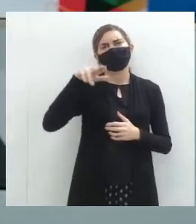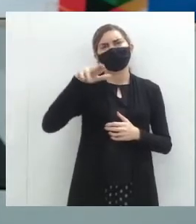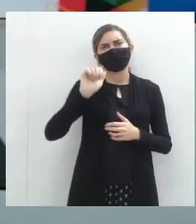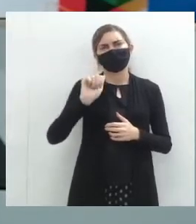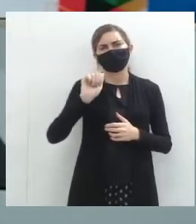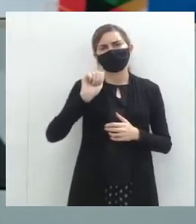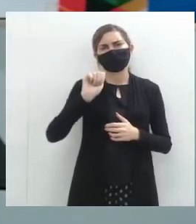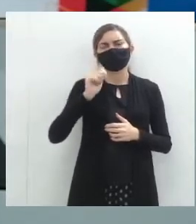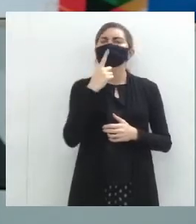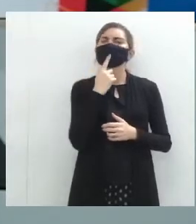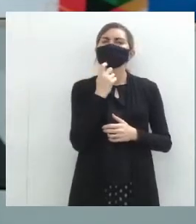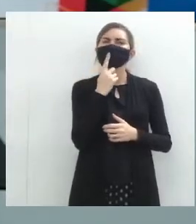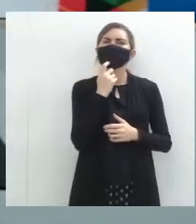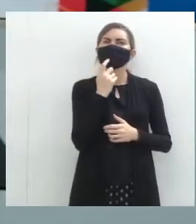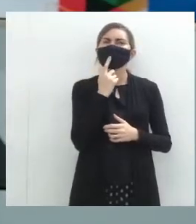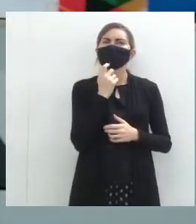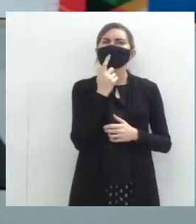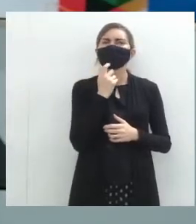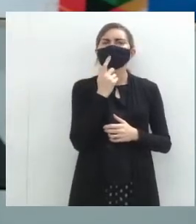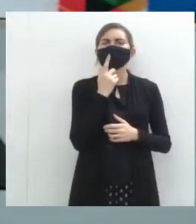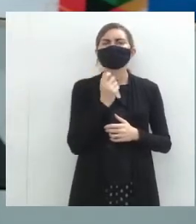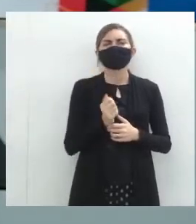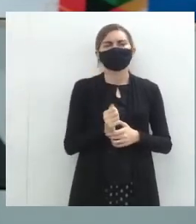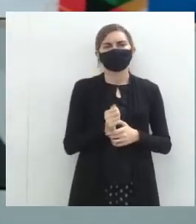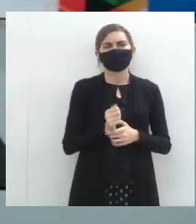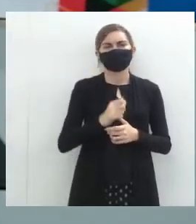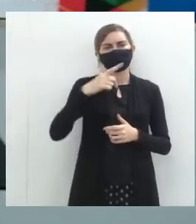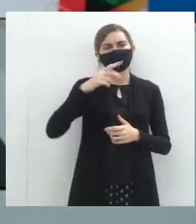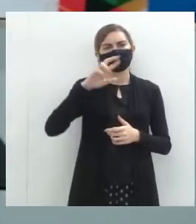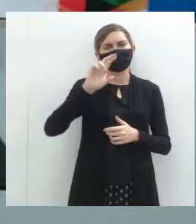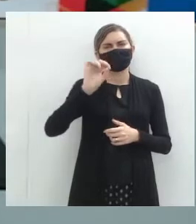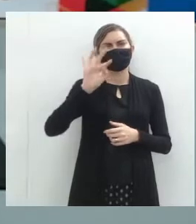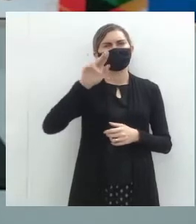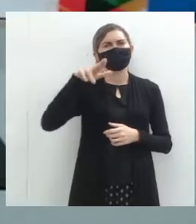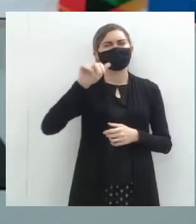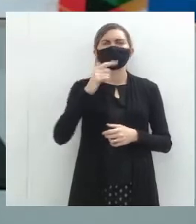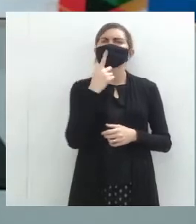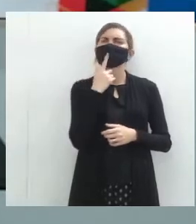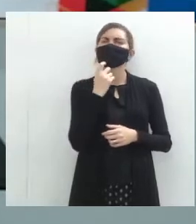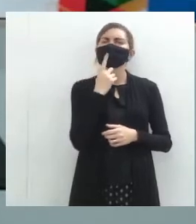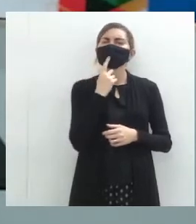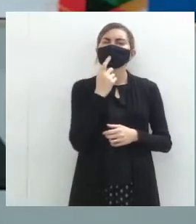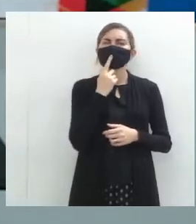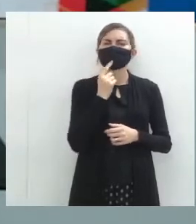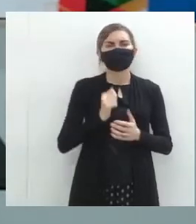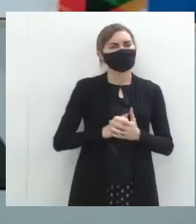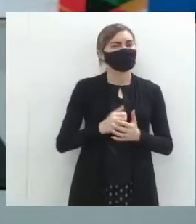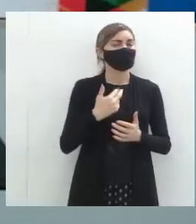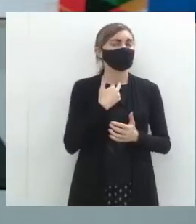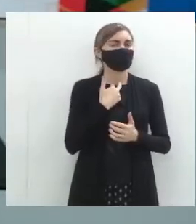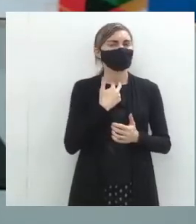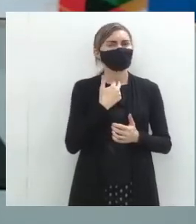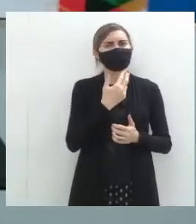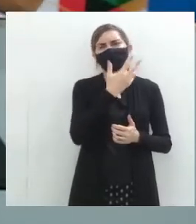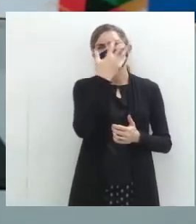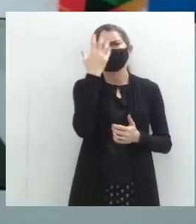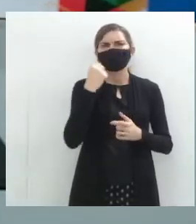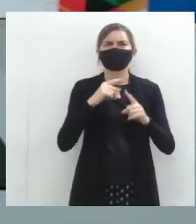atenção. Isso aqui vai ser uma proteína do sangue. Não pode esquecer disso. Aí você vai dizer, oxente, e